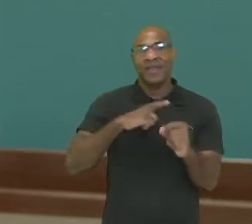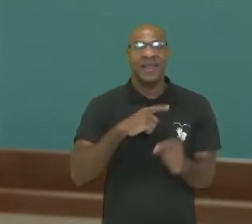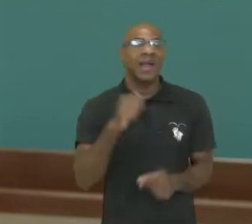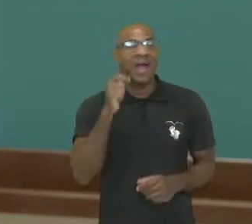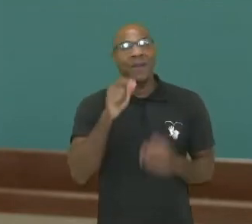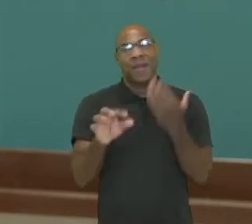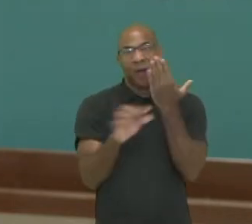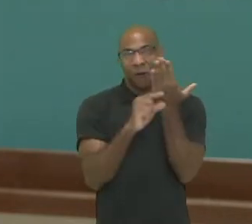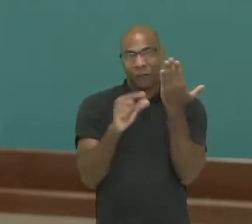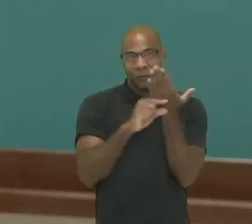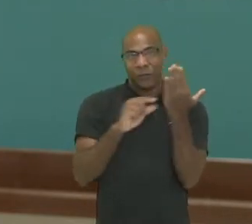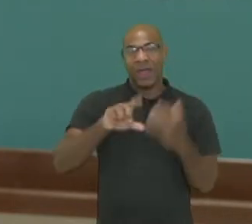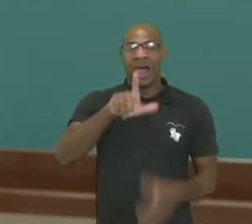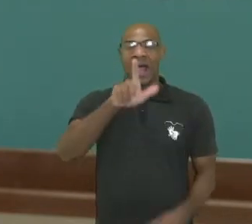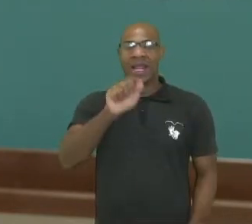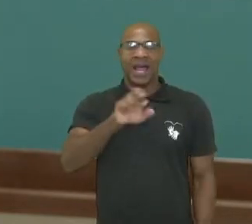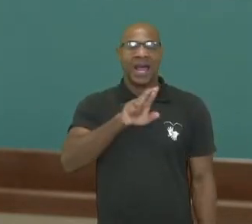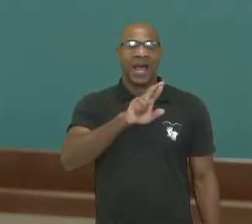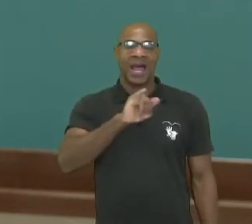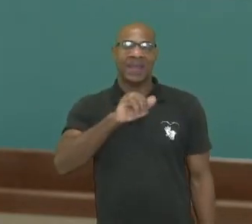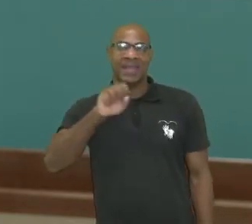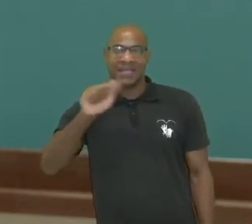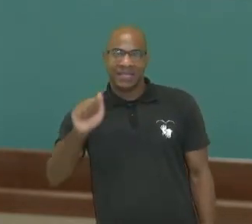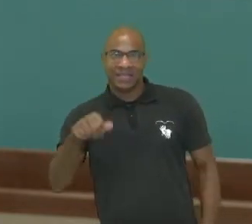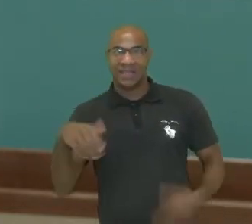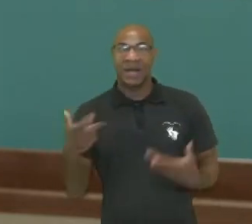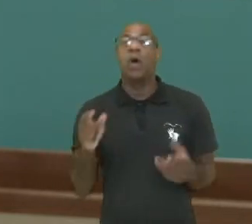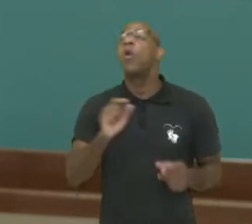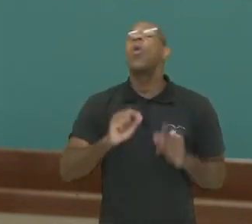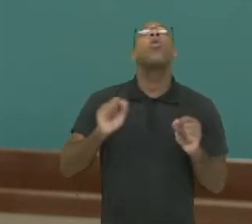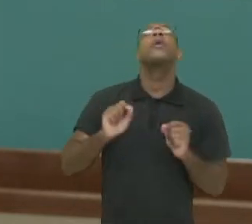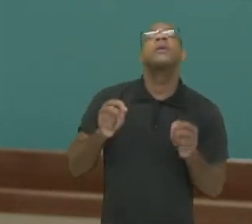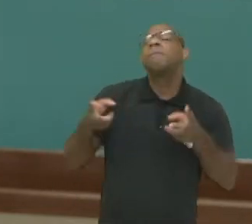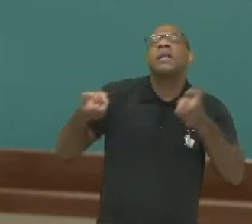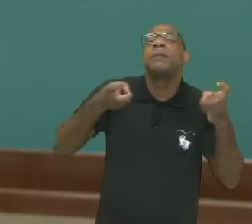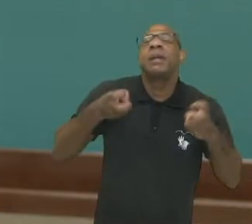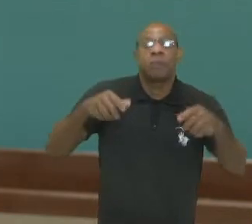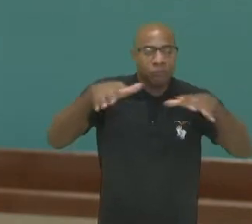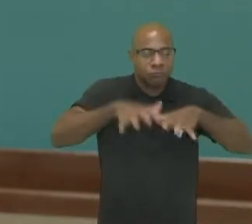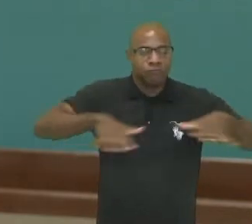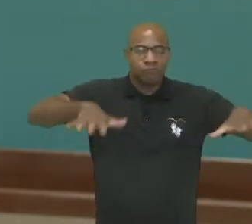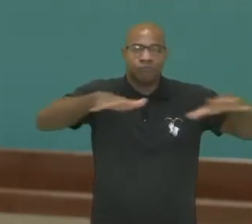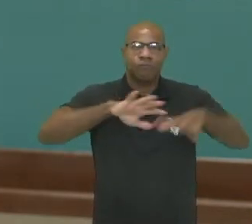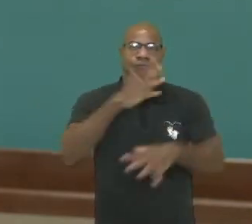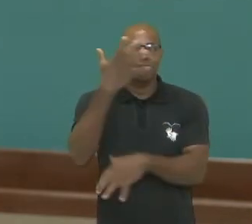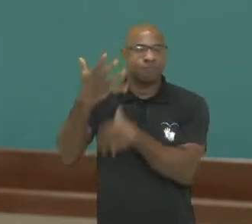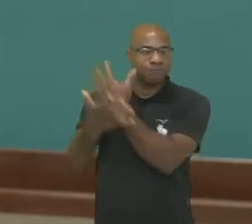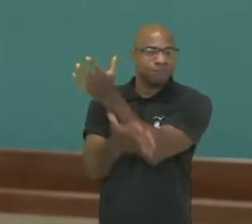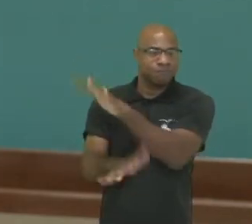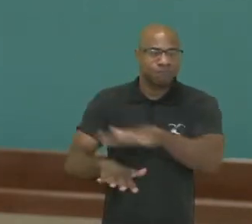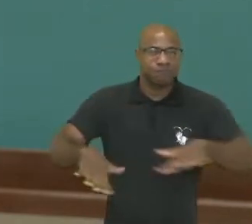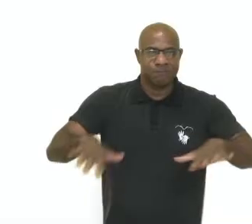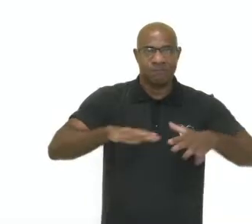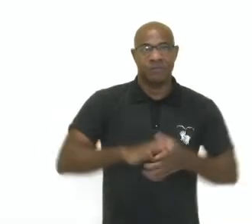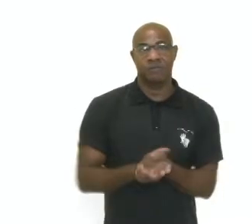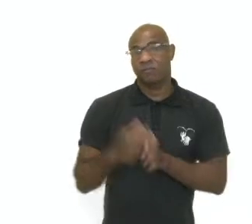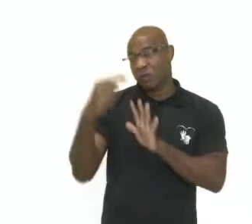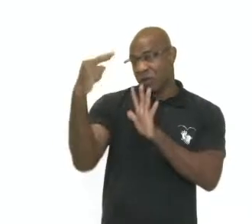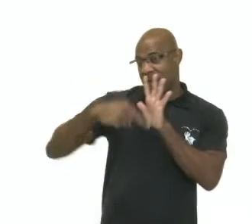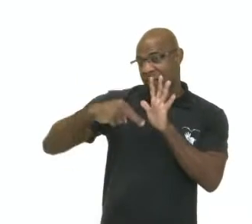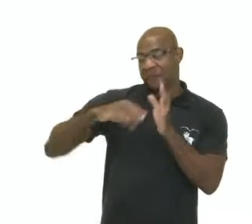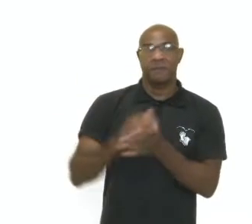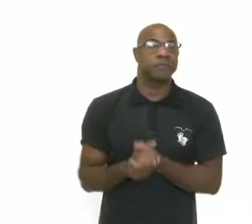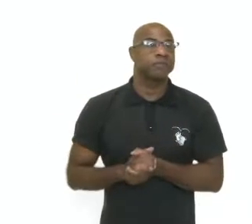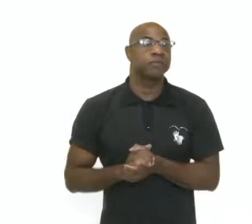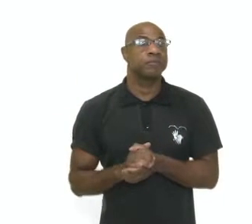Lopes, sobre o que percebemos do meio ambiente. Vamos à leitura? Sugiro